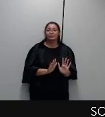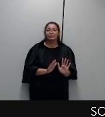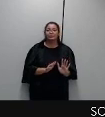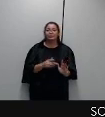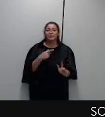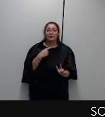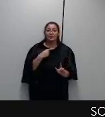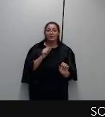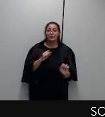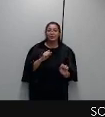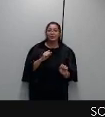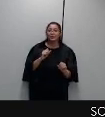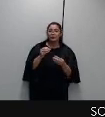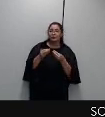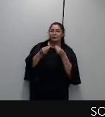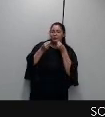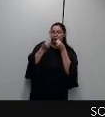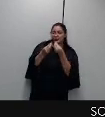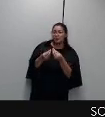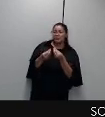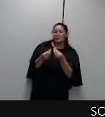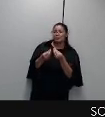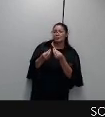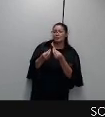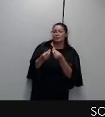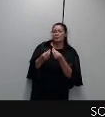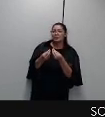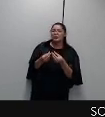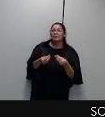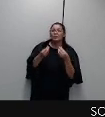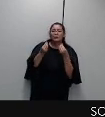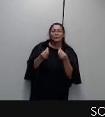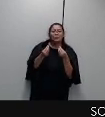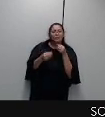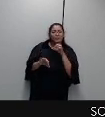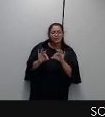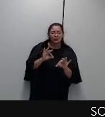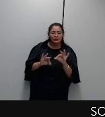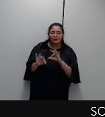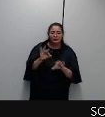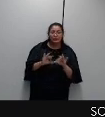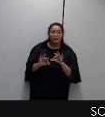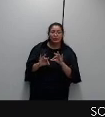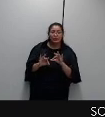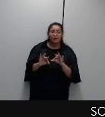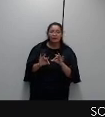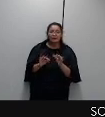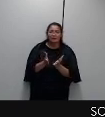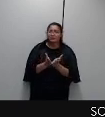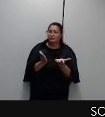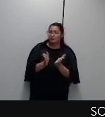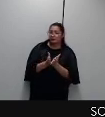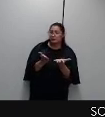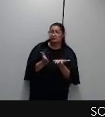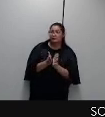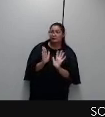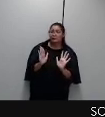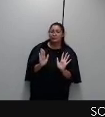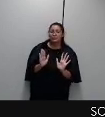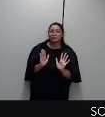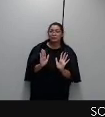coloquei a atenção dos colegas isso como se trata de um ato de natureza precária então é possível